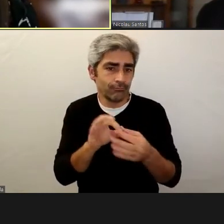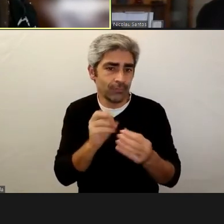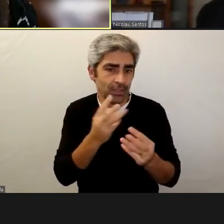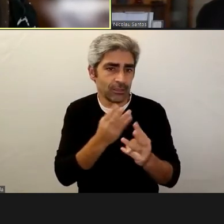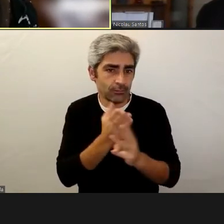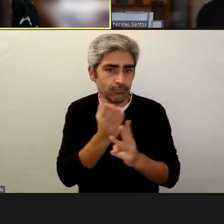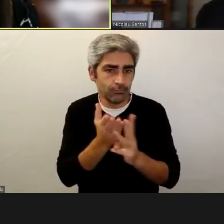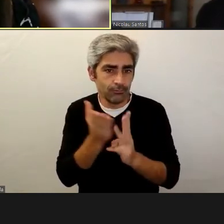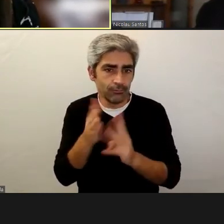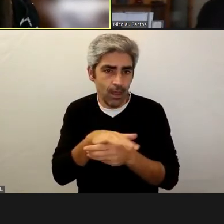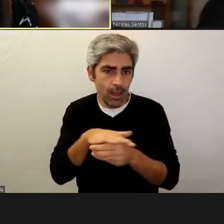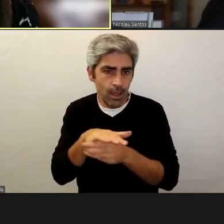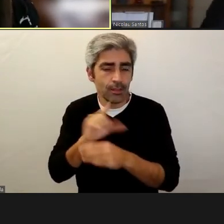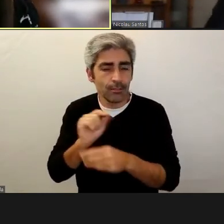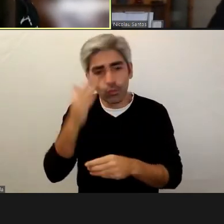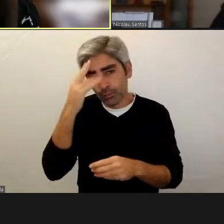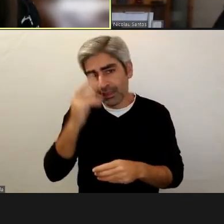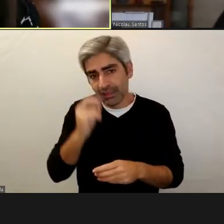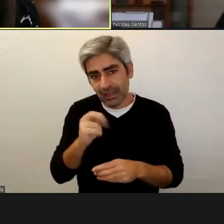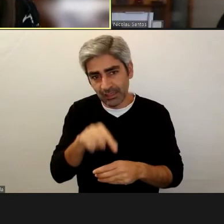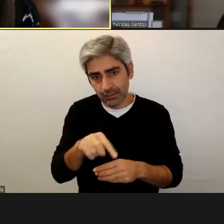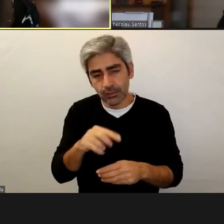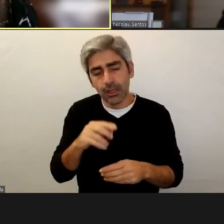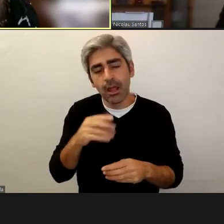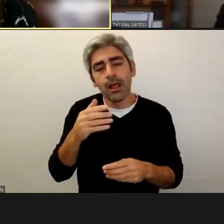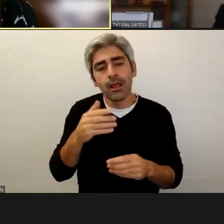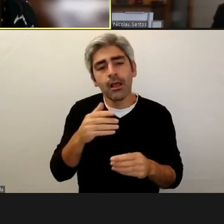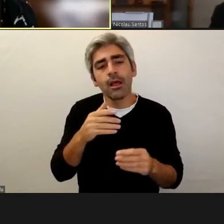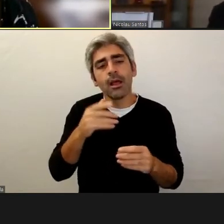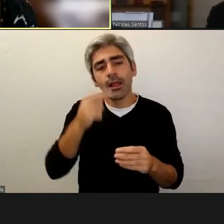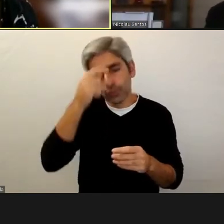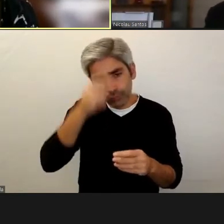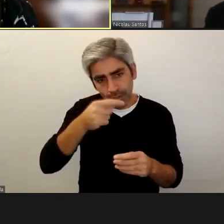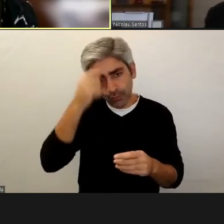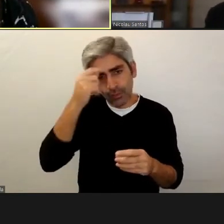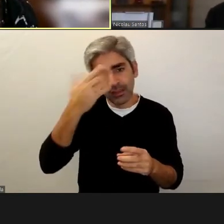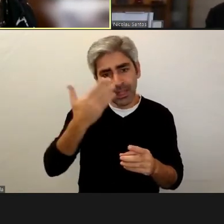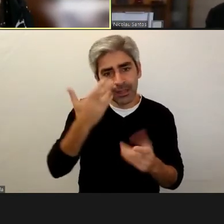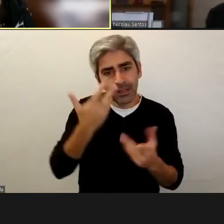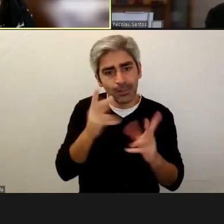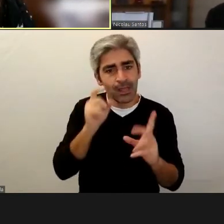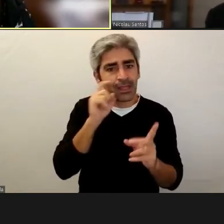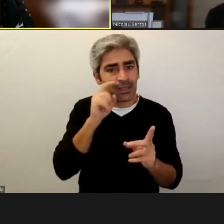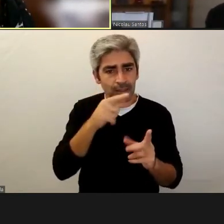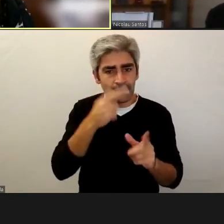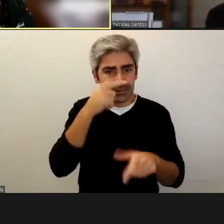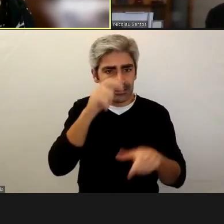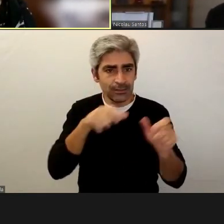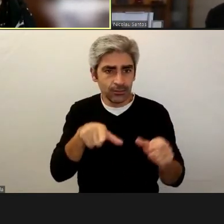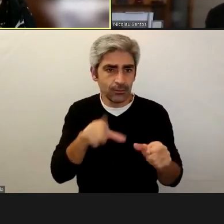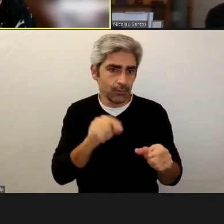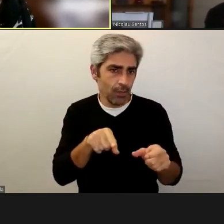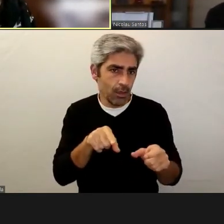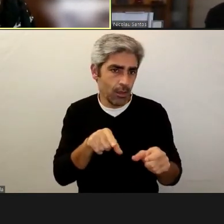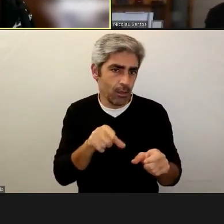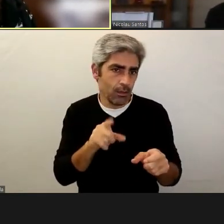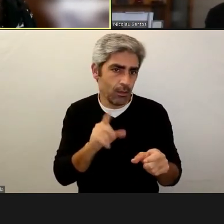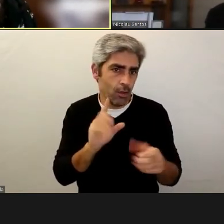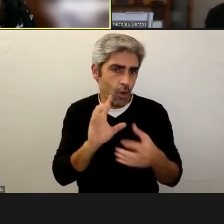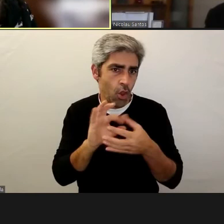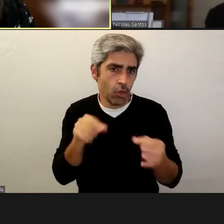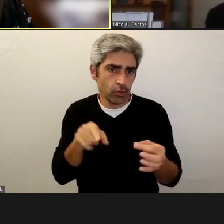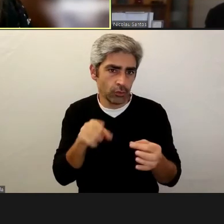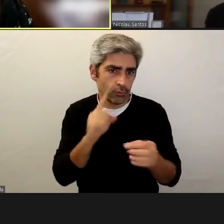E mesmo aqui no número 3, a dimensão do respeito pelos direitos, liberdades e garantias dos cidadãos implicará sempre aqui esta